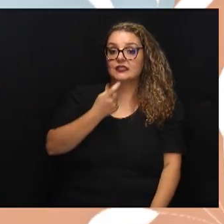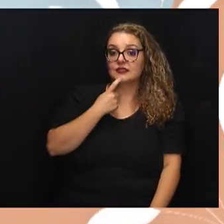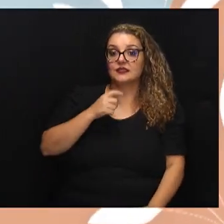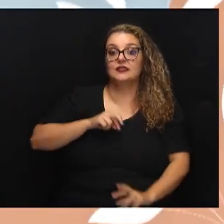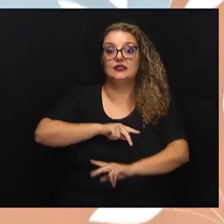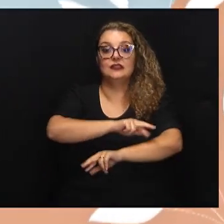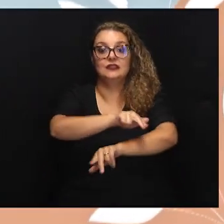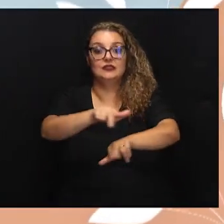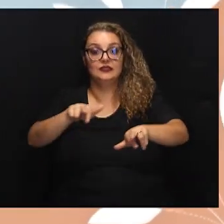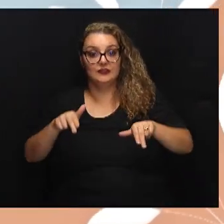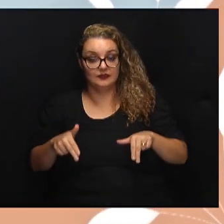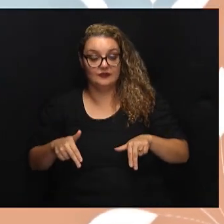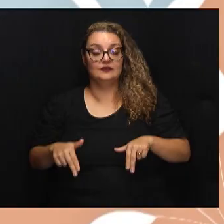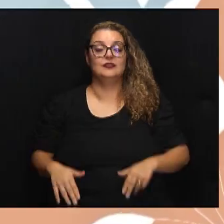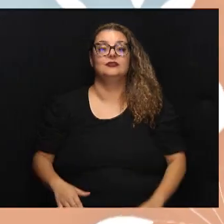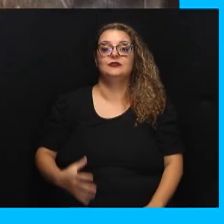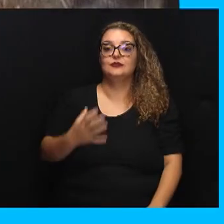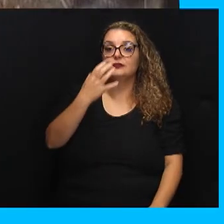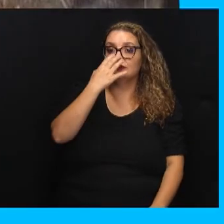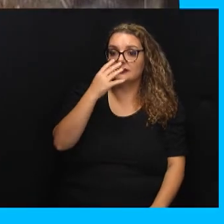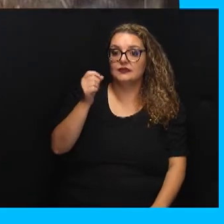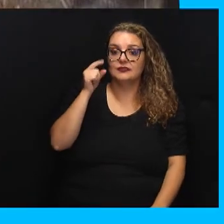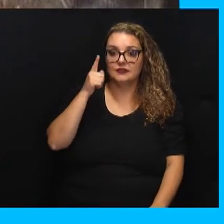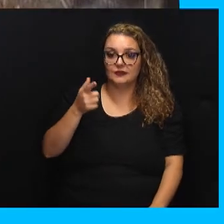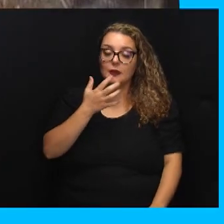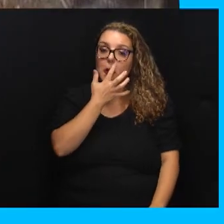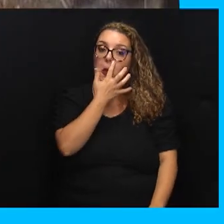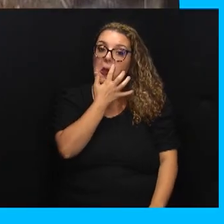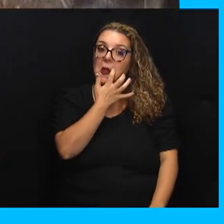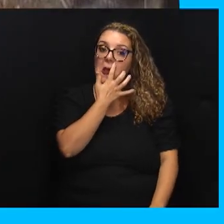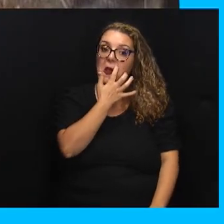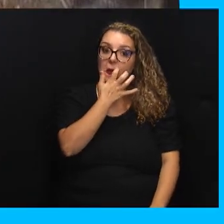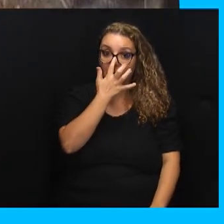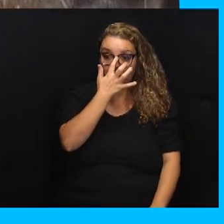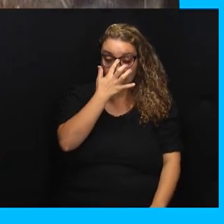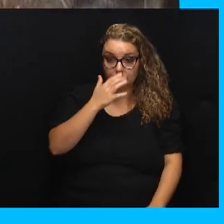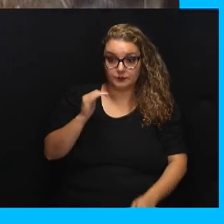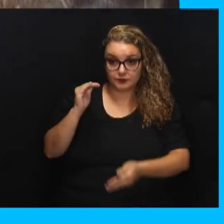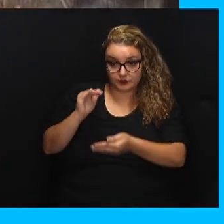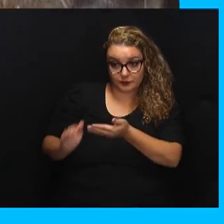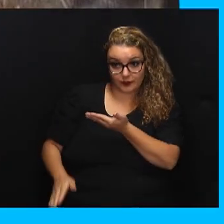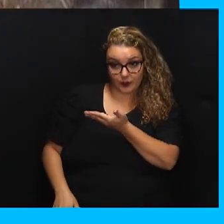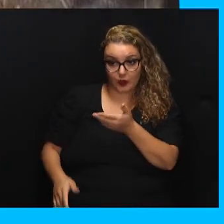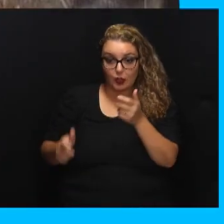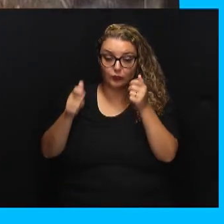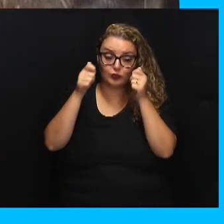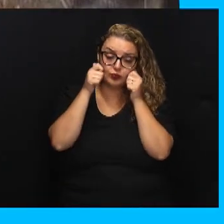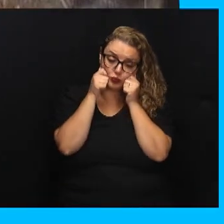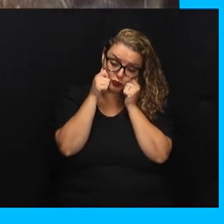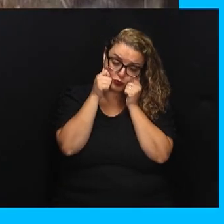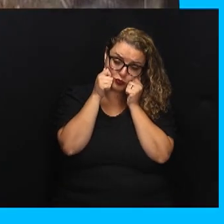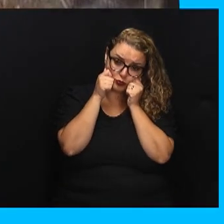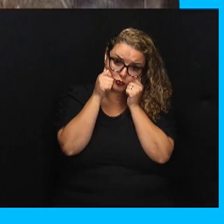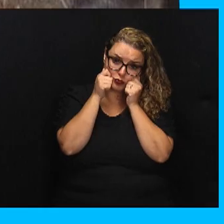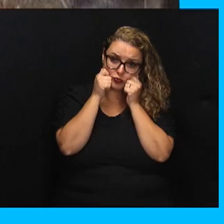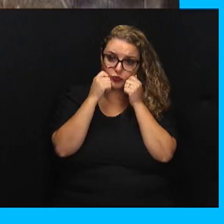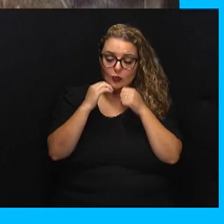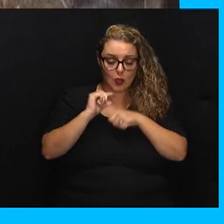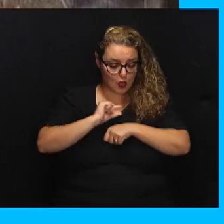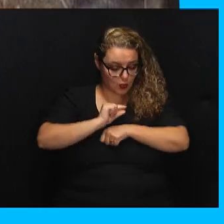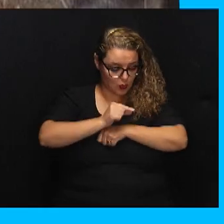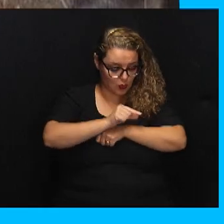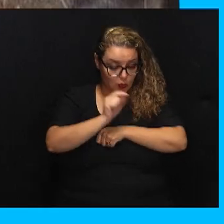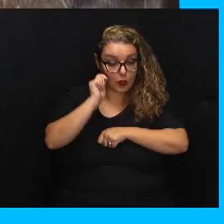cães e gatos aguardando uma família. O pequeno Nando é um adorável cãozinho que tem uma linda pelagem